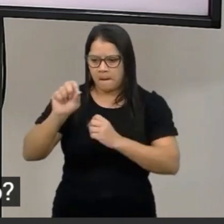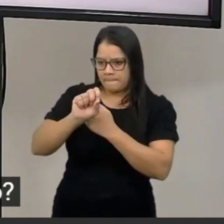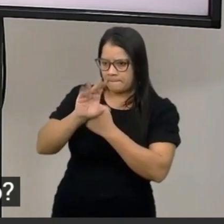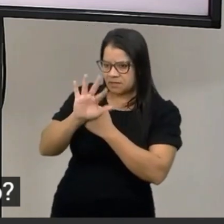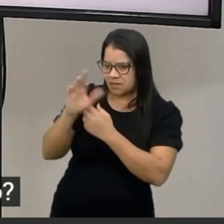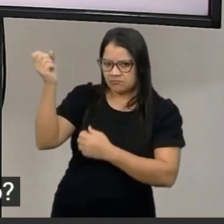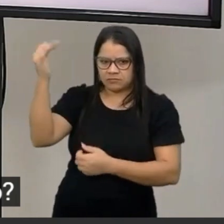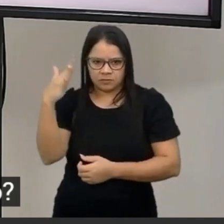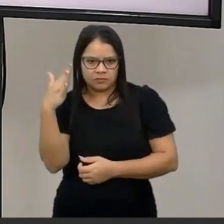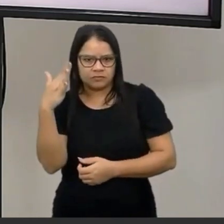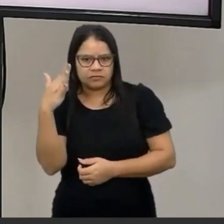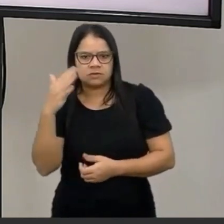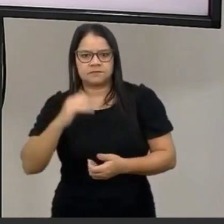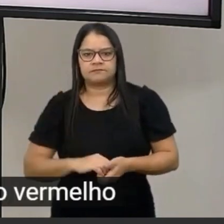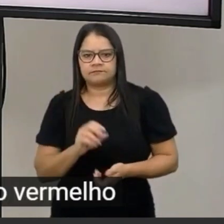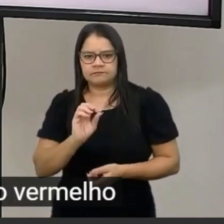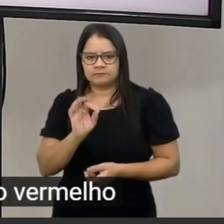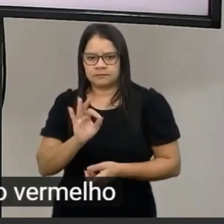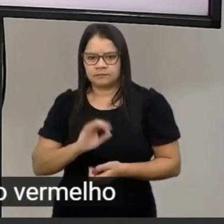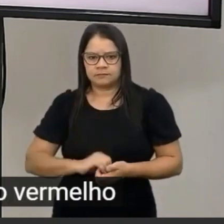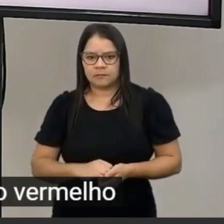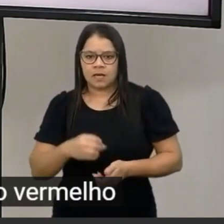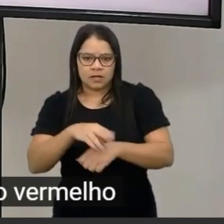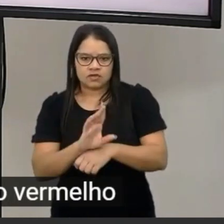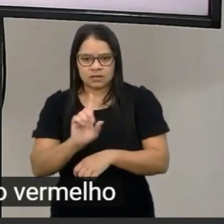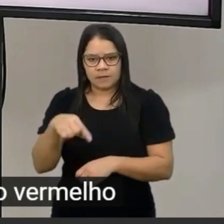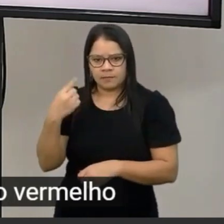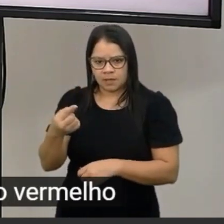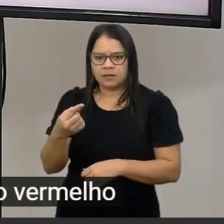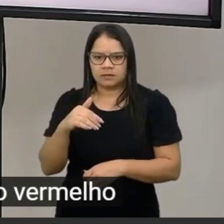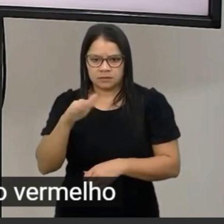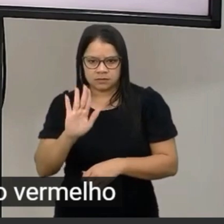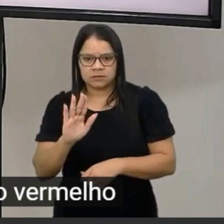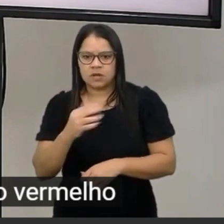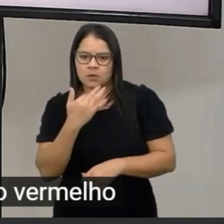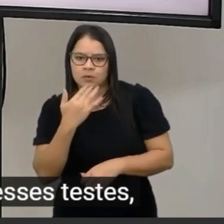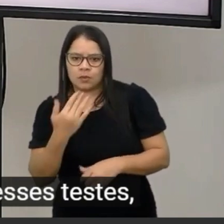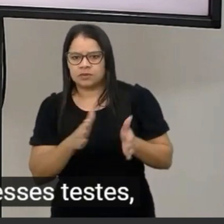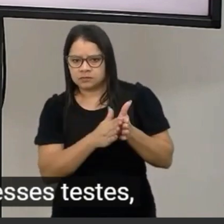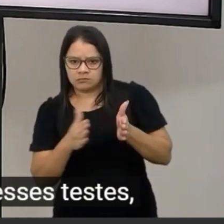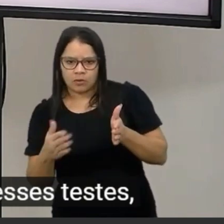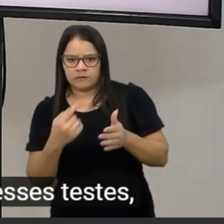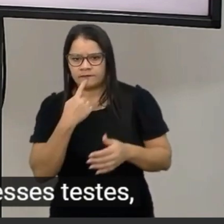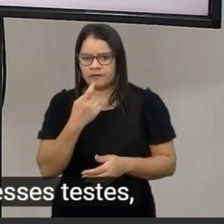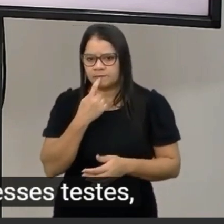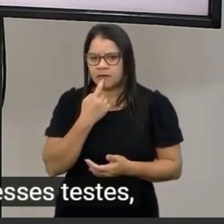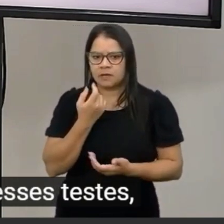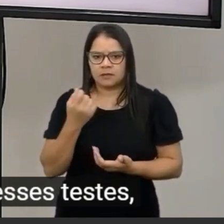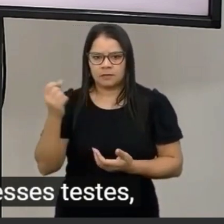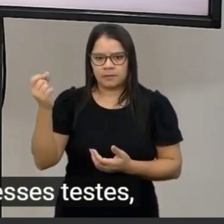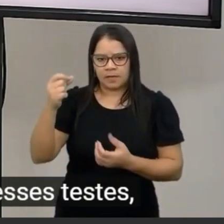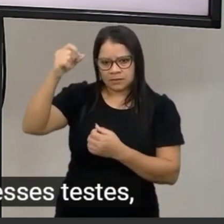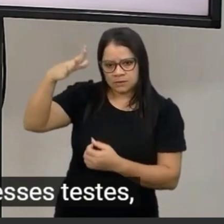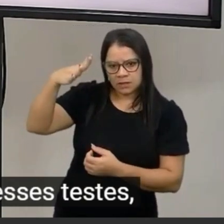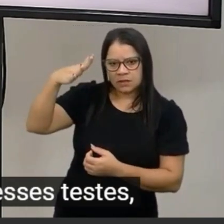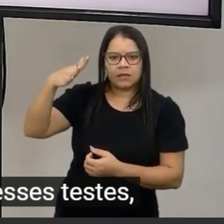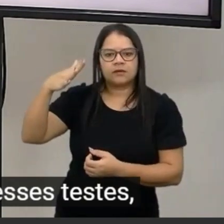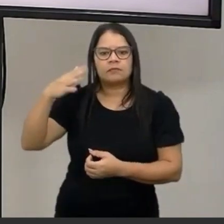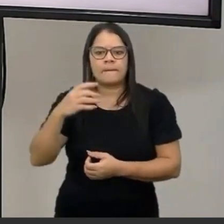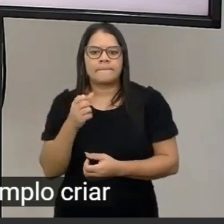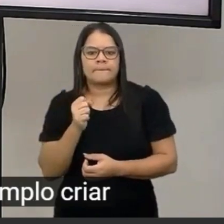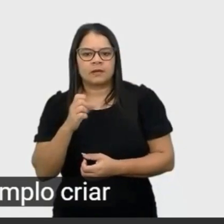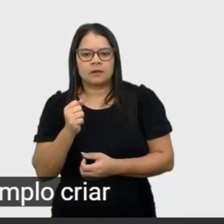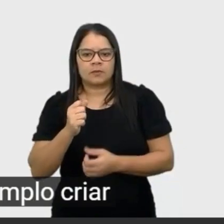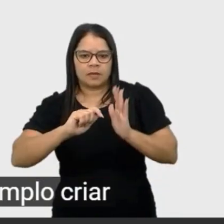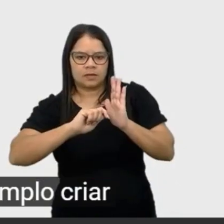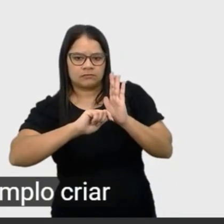essa luz, fazer um fade-in, certo? Dicas extras, dê tempo para testar cores e blocos, exemplo, vermelho para acender, branco para desligar, então eles vão fazer